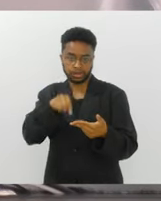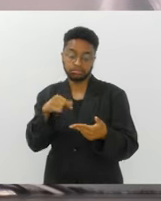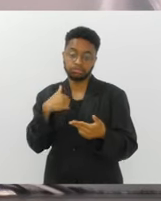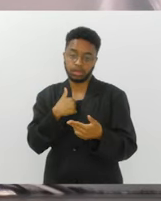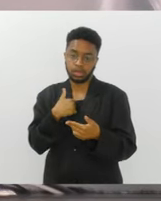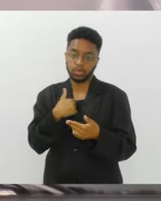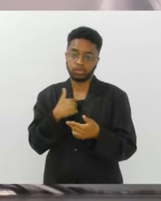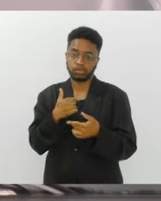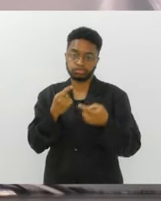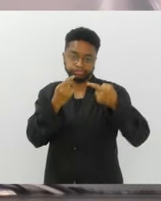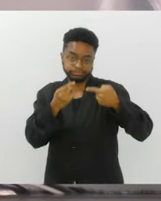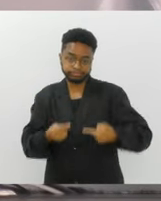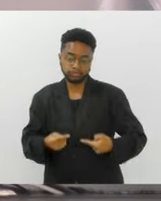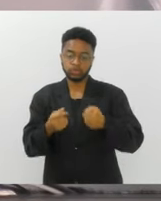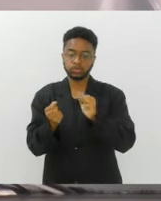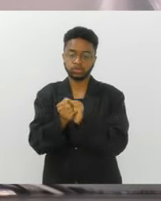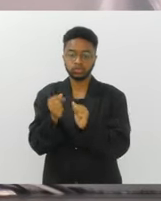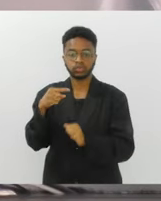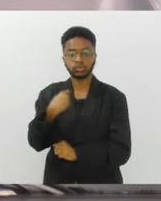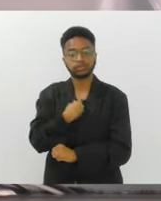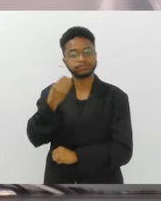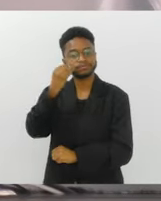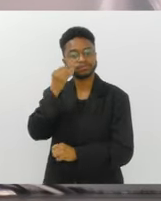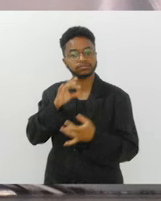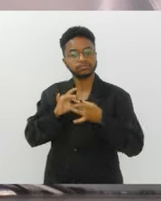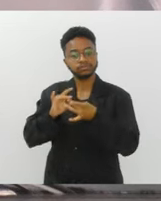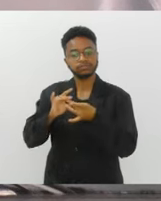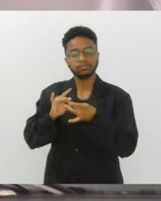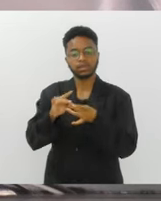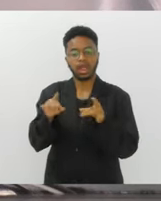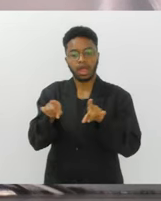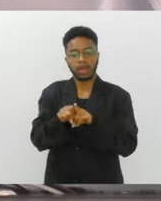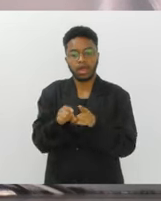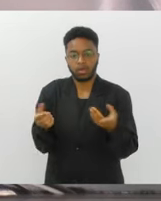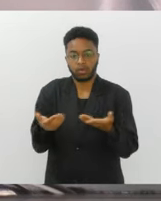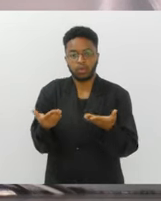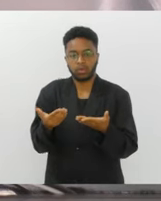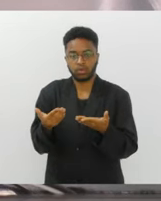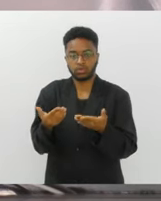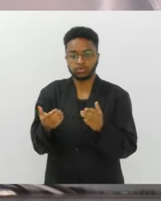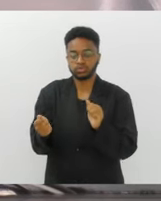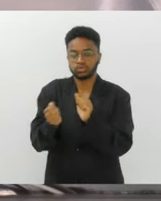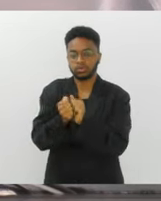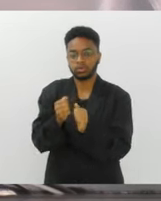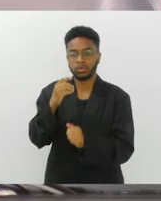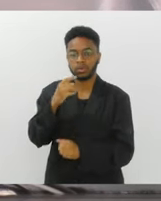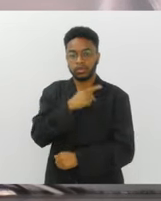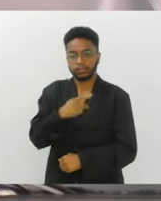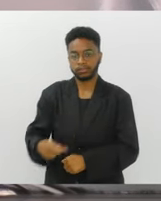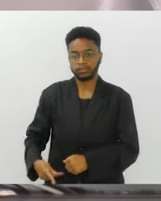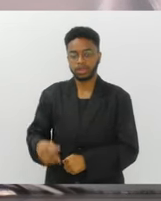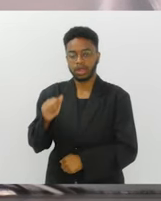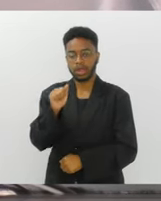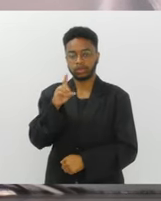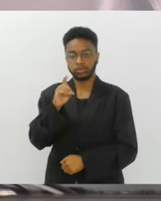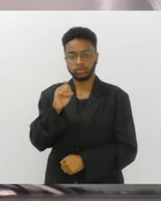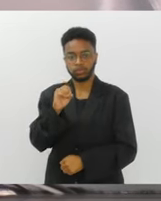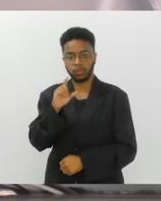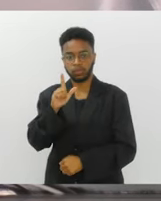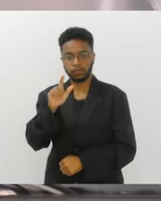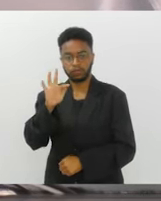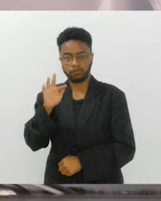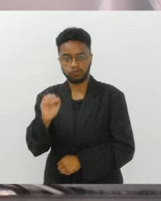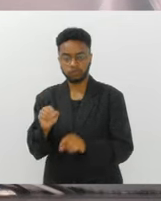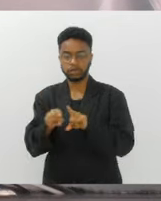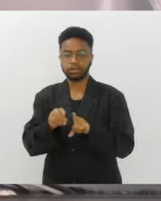de batalha para que a gente possa, de mãos dadas, sobretudo agora com a energia do presidente Adolfo Conder e do conselheiro Charles Batista, para que a gente possa